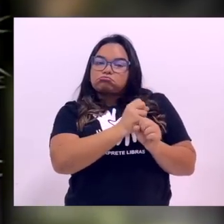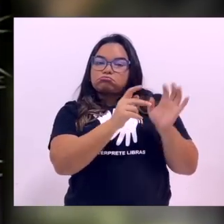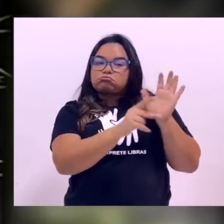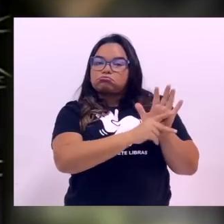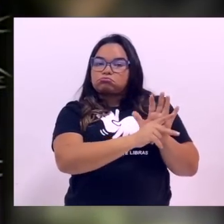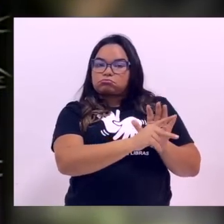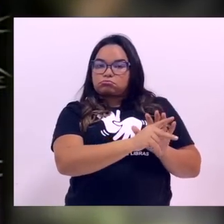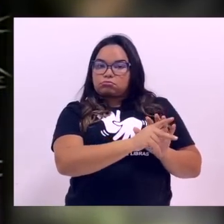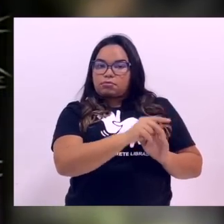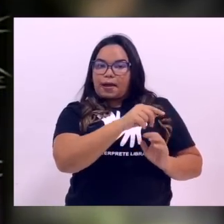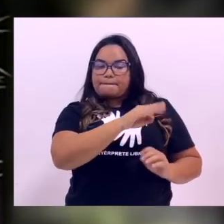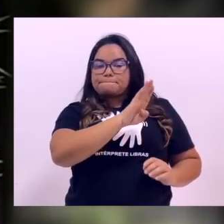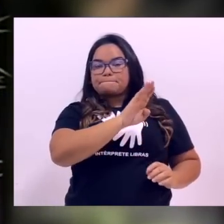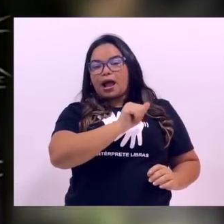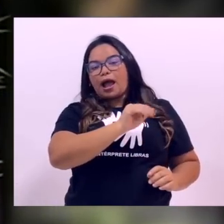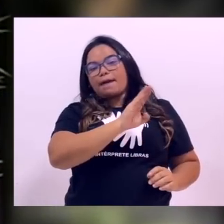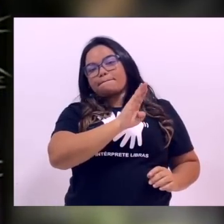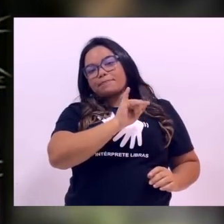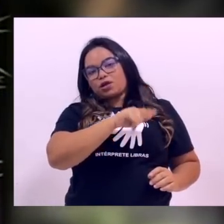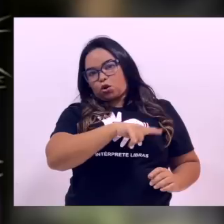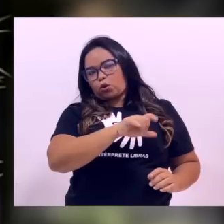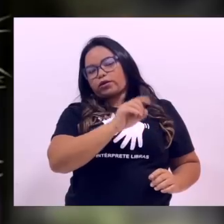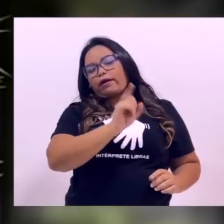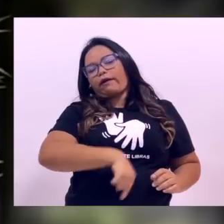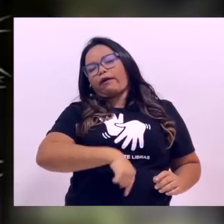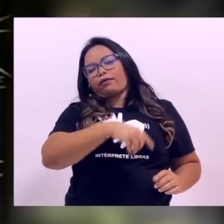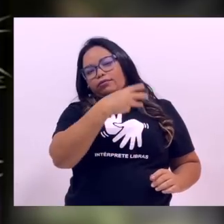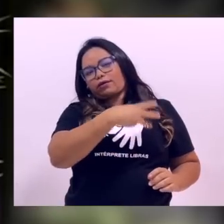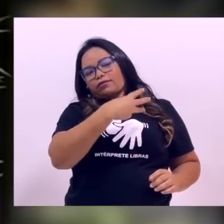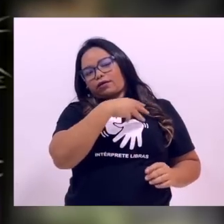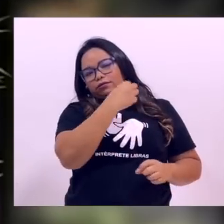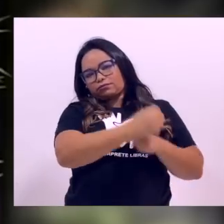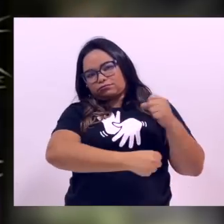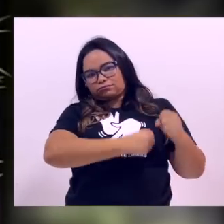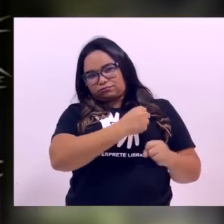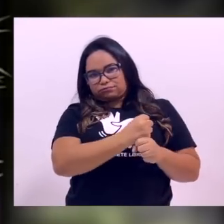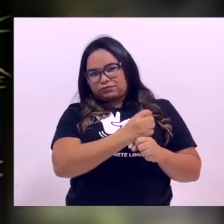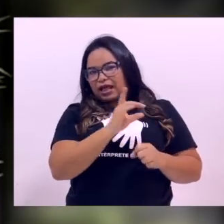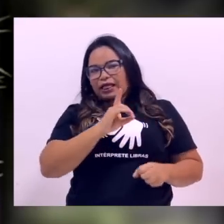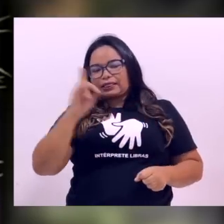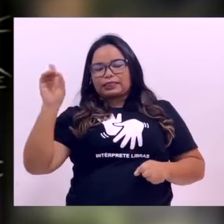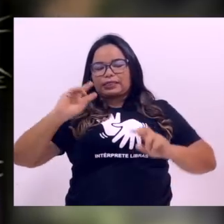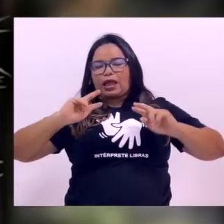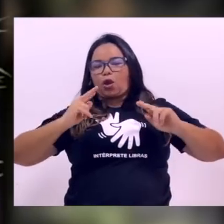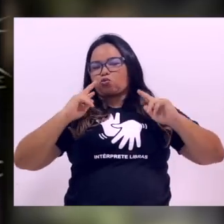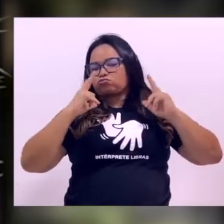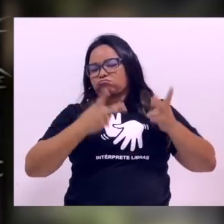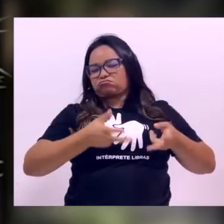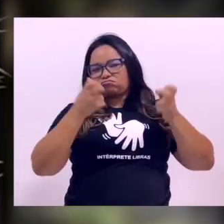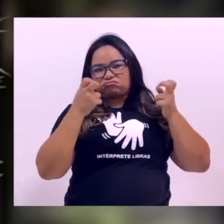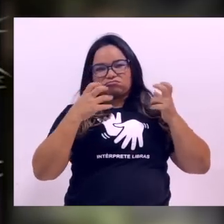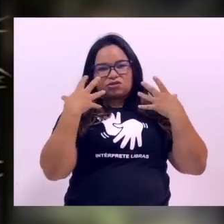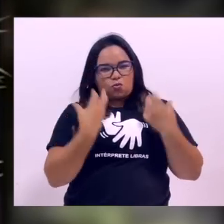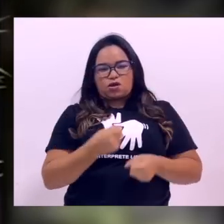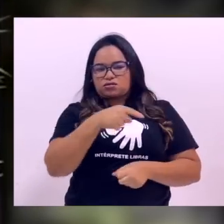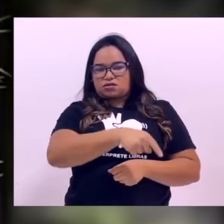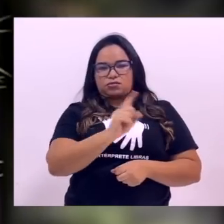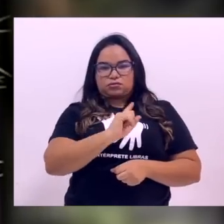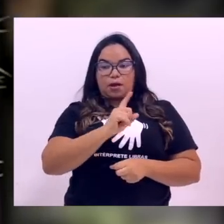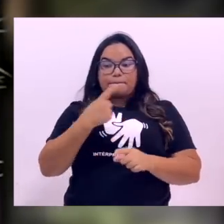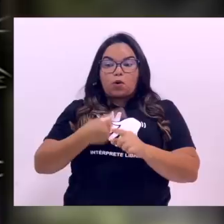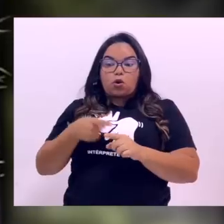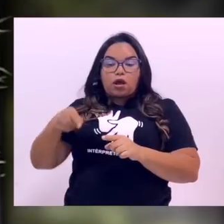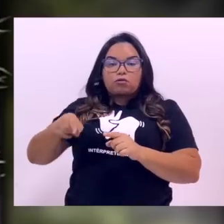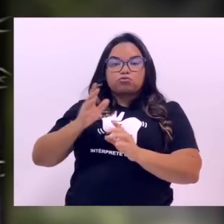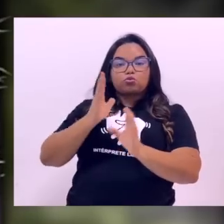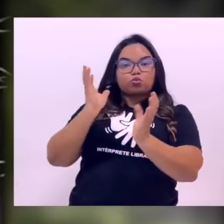babilônico, era, na realidade, o terceiro ano. E Deus não reconhece o sistema babilônico quando fala acerca dos cativos